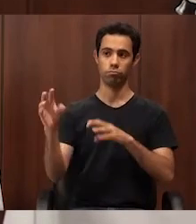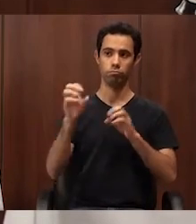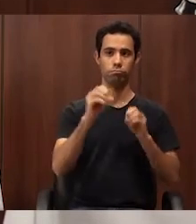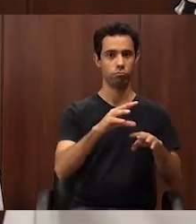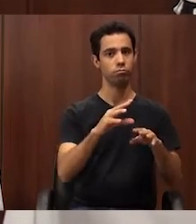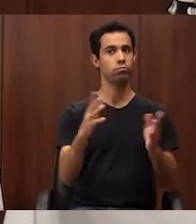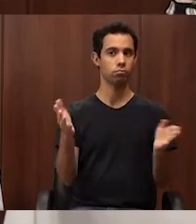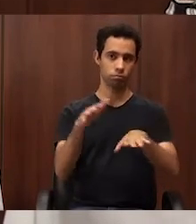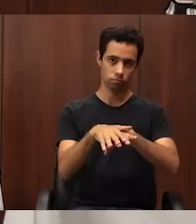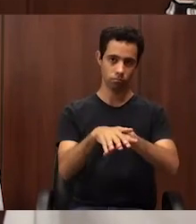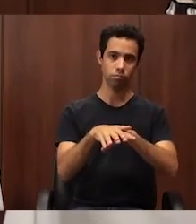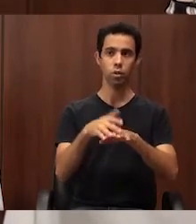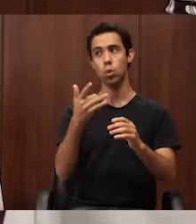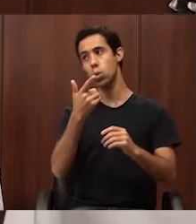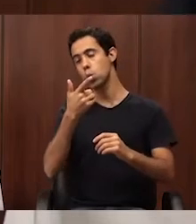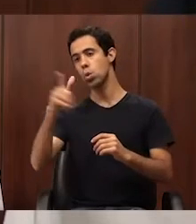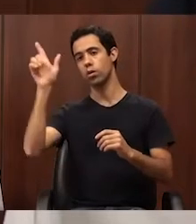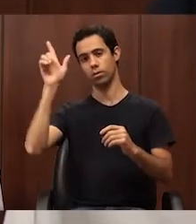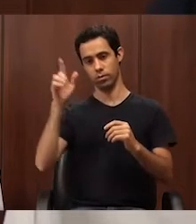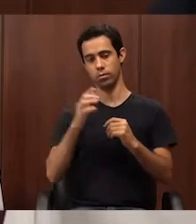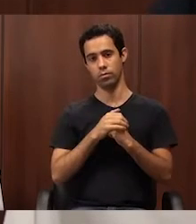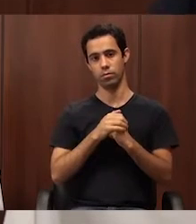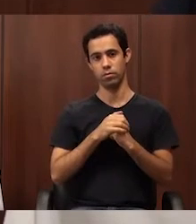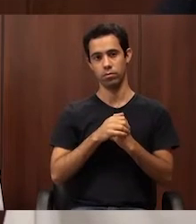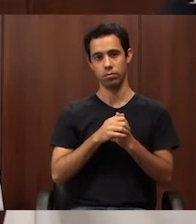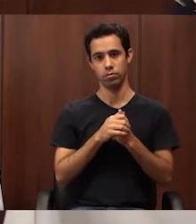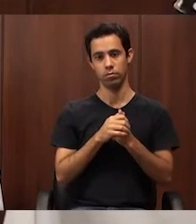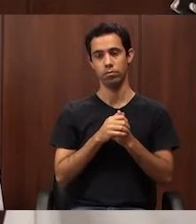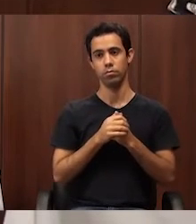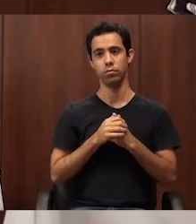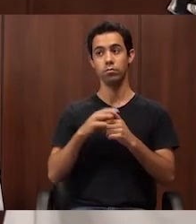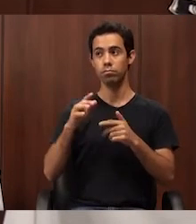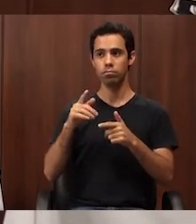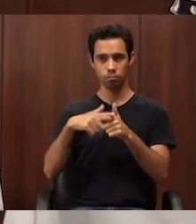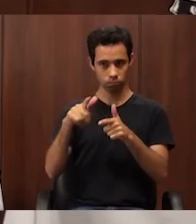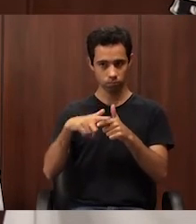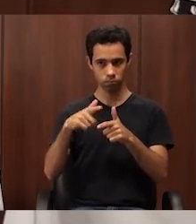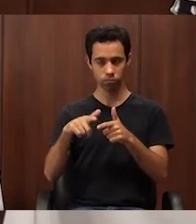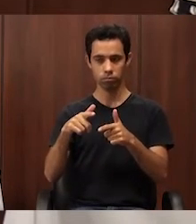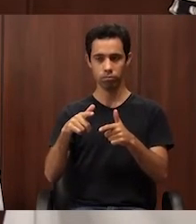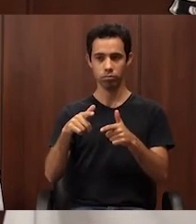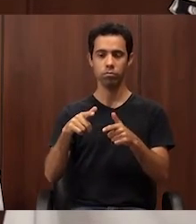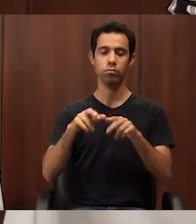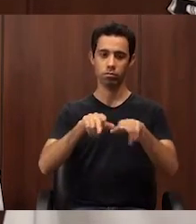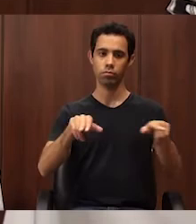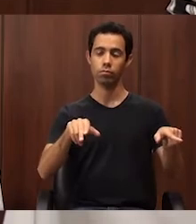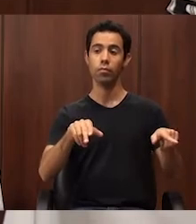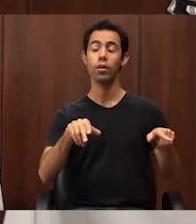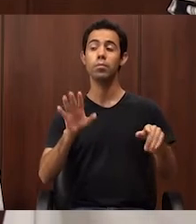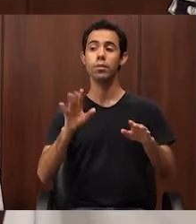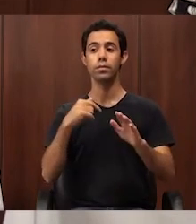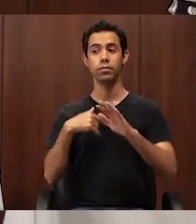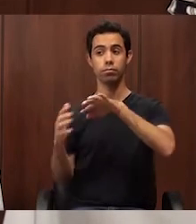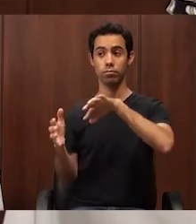inclusivo, ele tem outra característica. Por exemplo, o melhor programa para autista que eu conheci era uma escola especial, que os